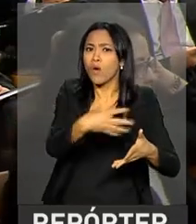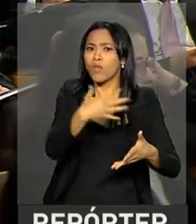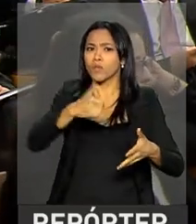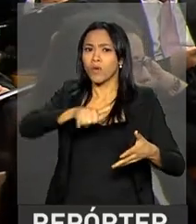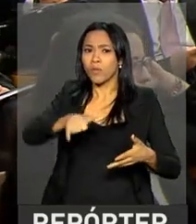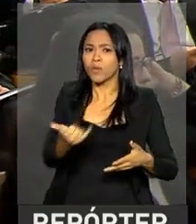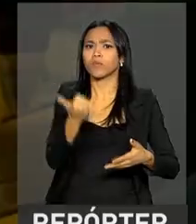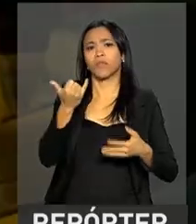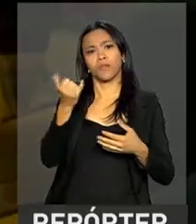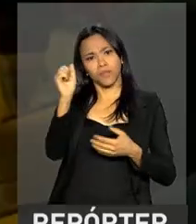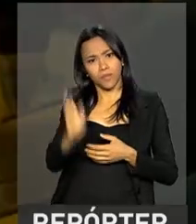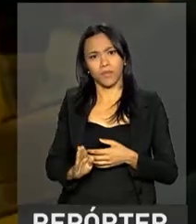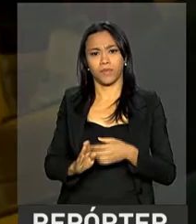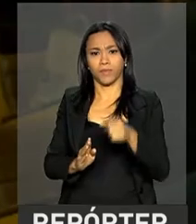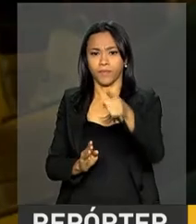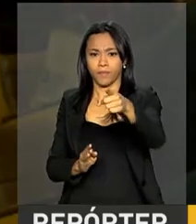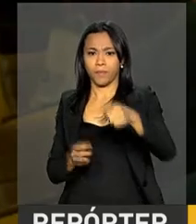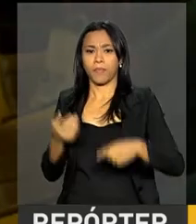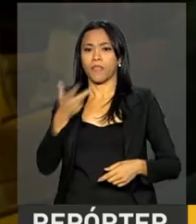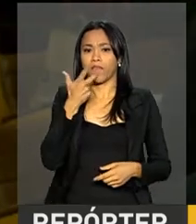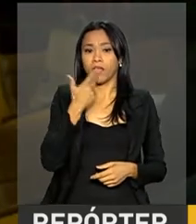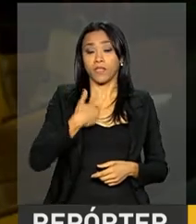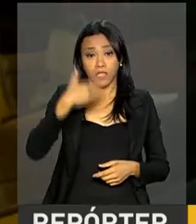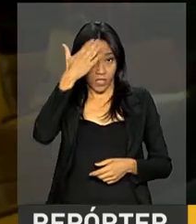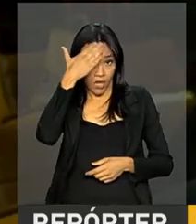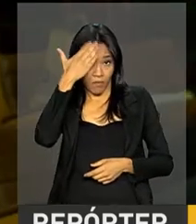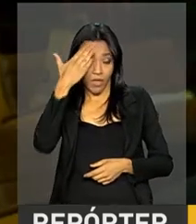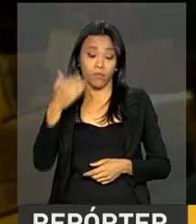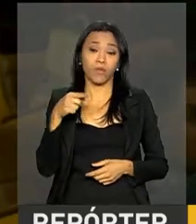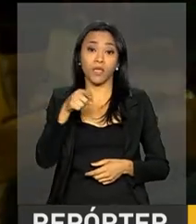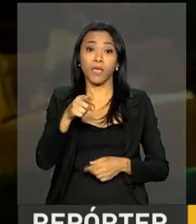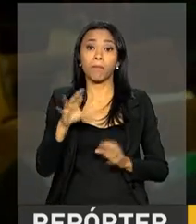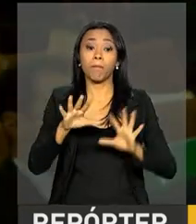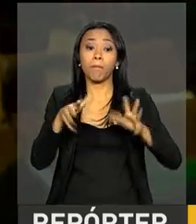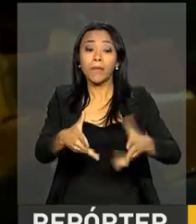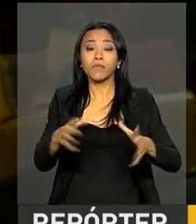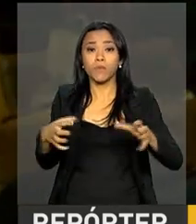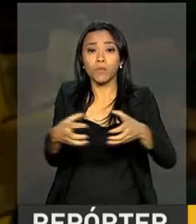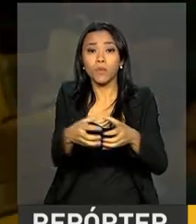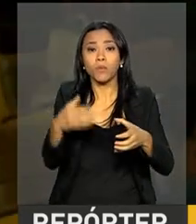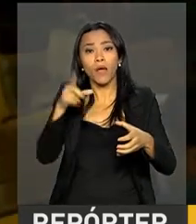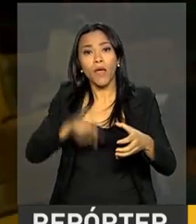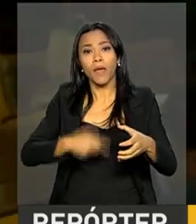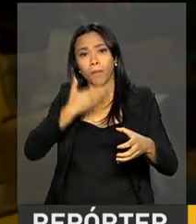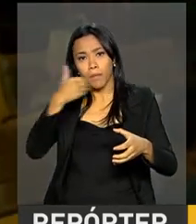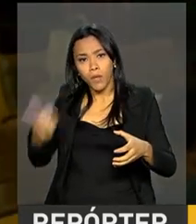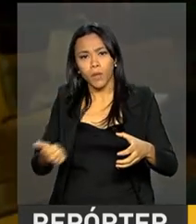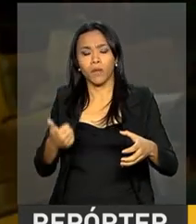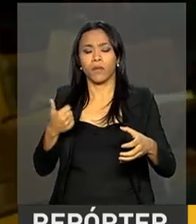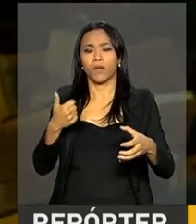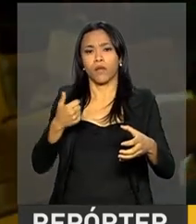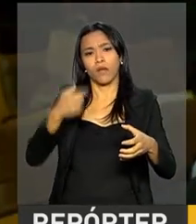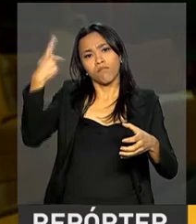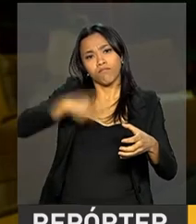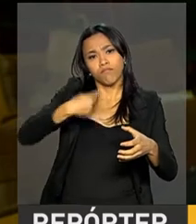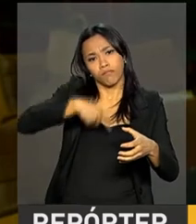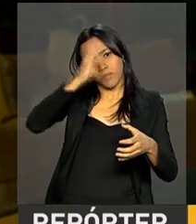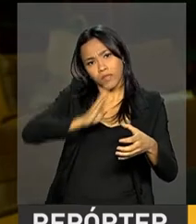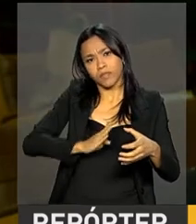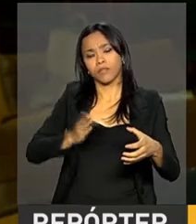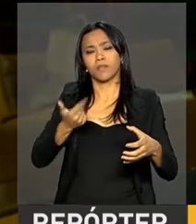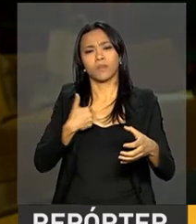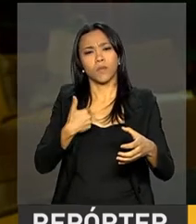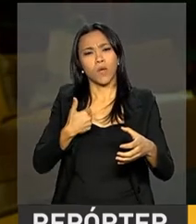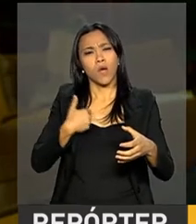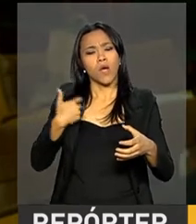para o país nós sabemos que os benefícios de um processo desse é justamente a gente melhorar nossa crítica a gente aproveitar para fazer as